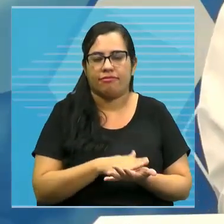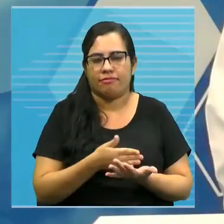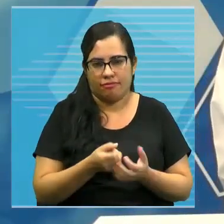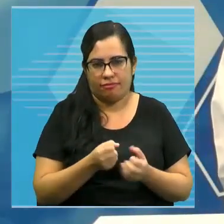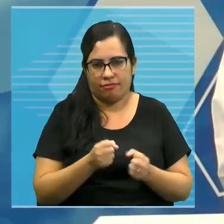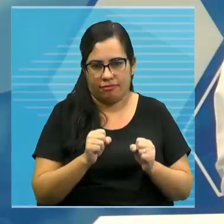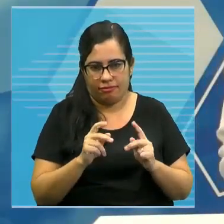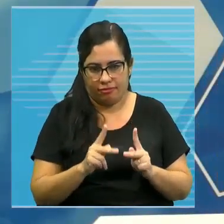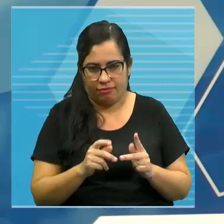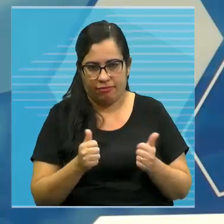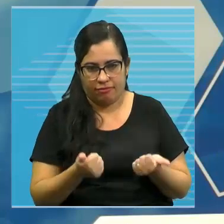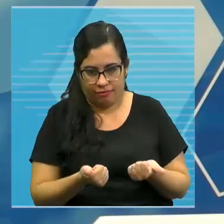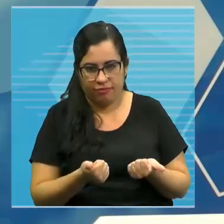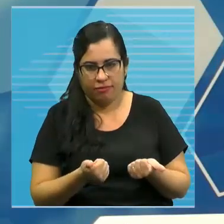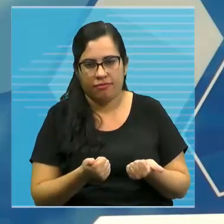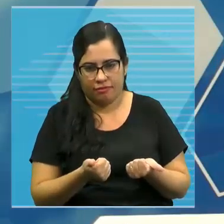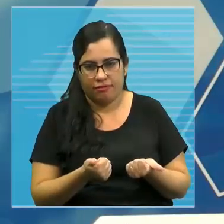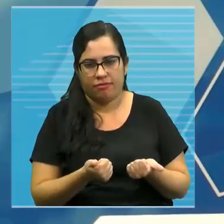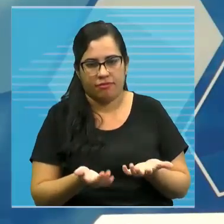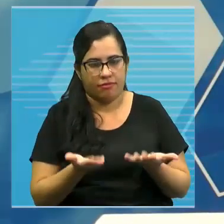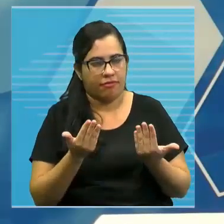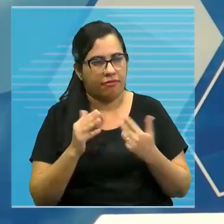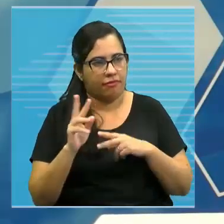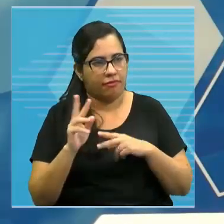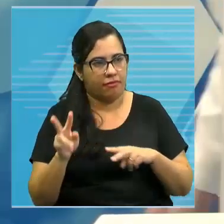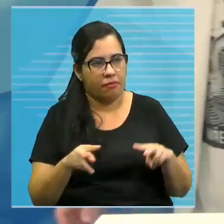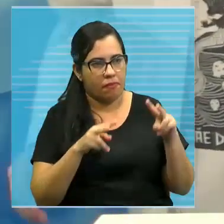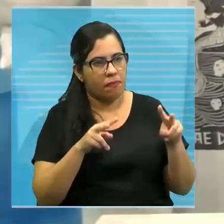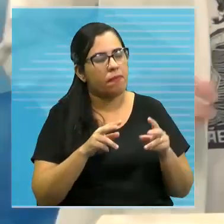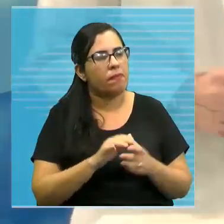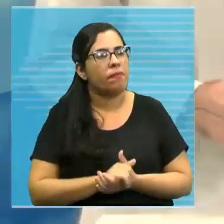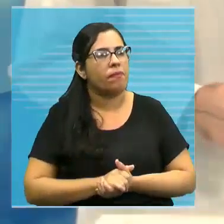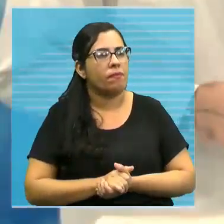Bora Ver Bora lá